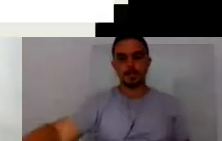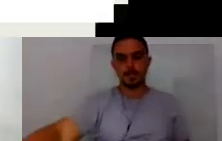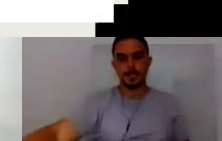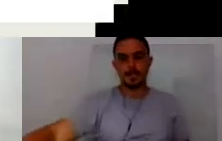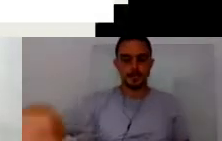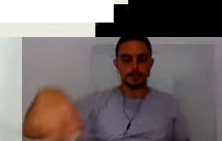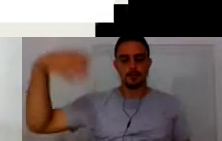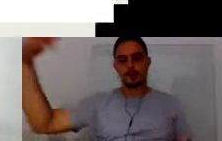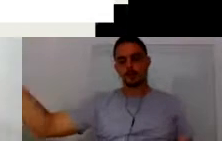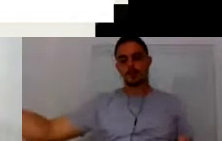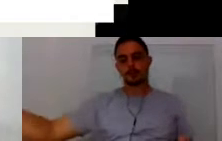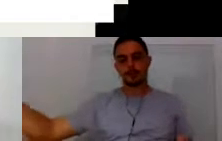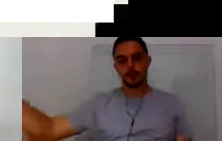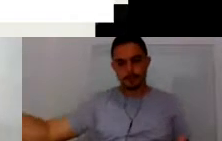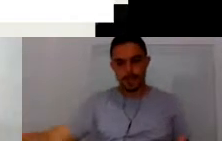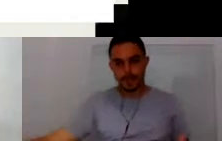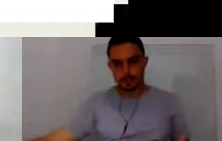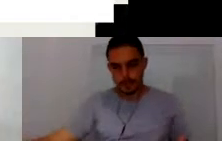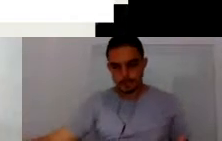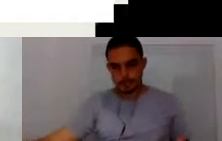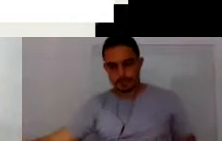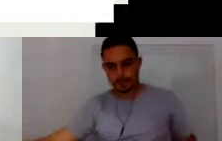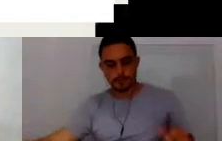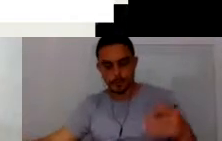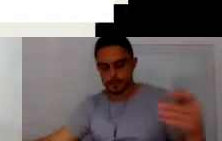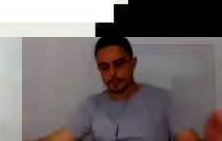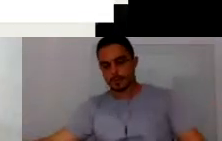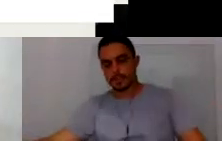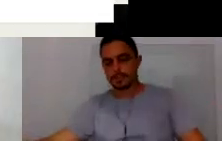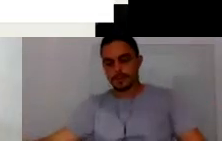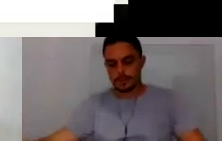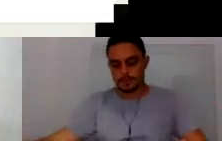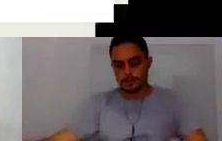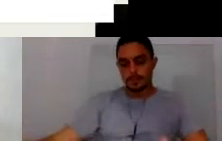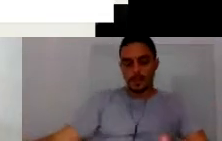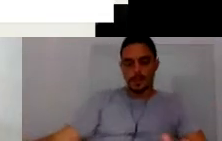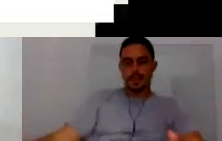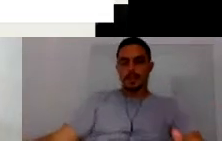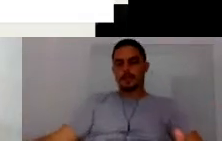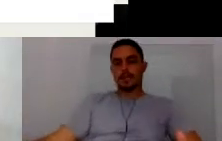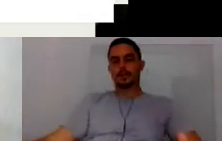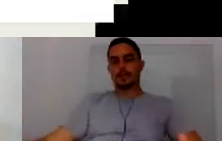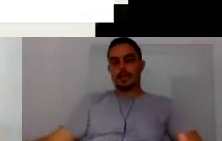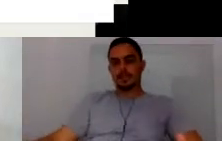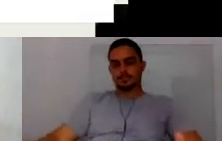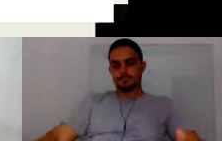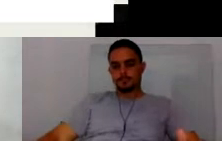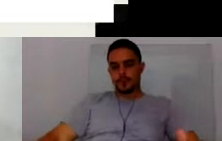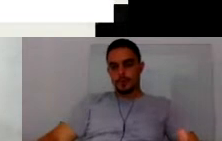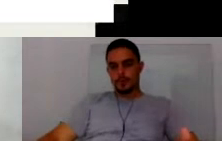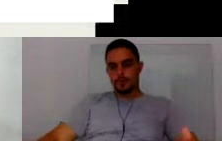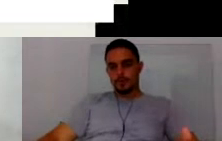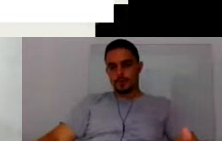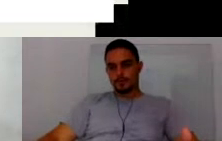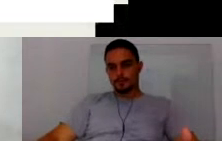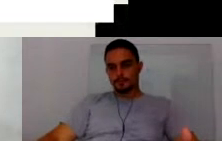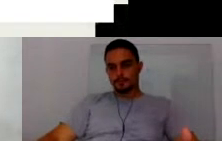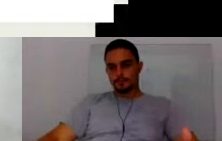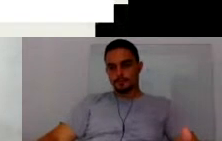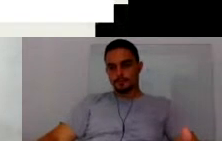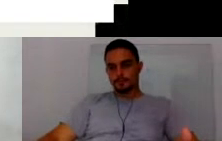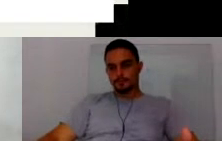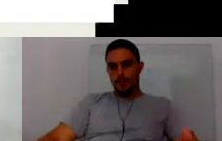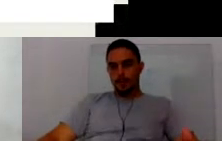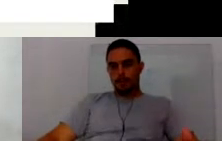preciso saber quanto de umidade ele tem. Então, eu boto na estufa, seco isso, tá? Com todos os procedimentos. E aí, o que acontece?